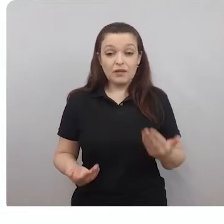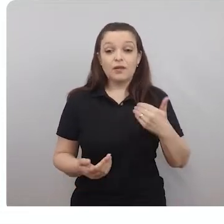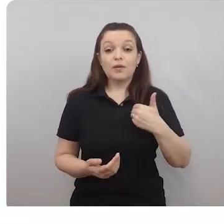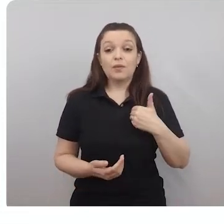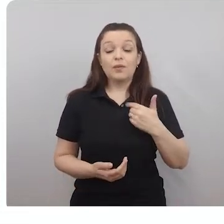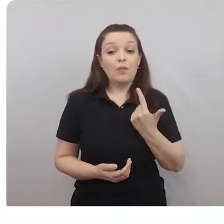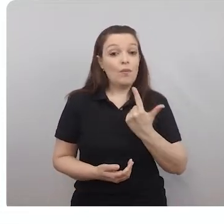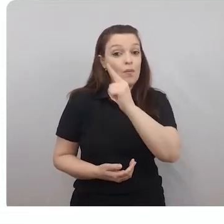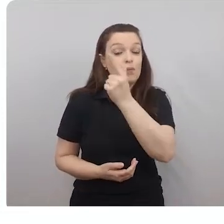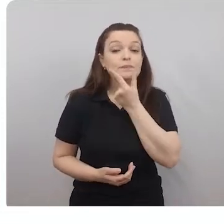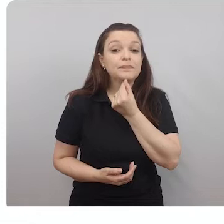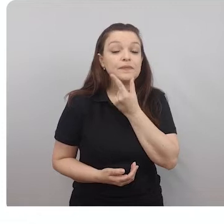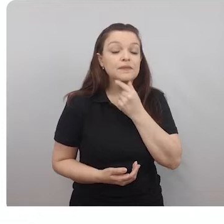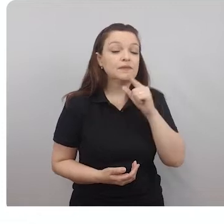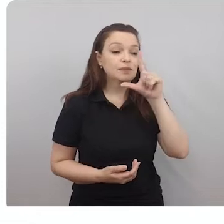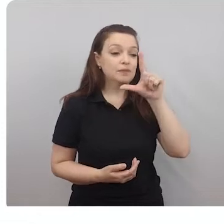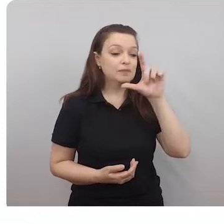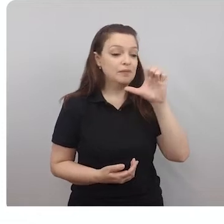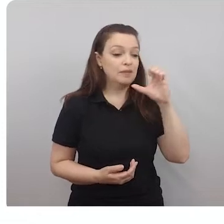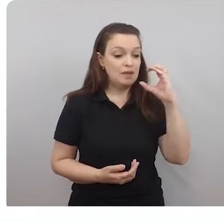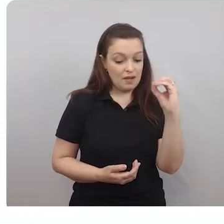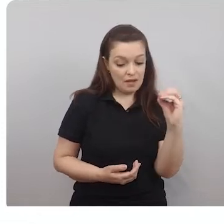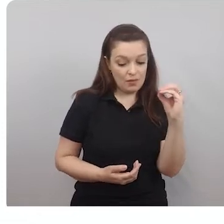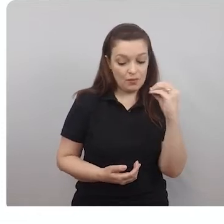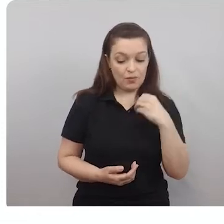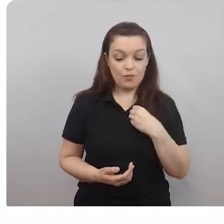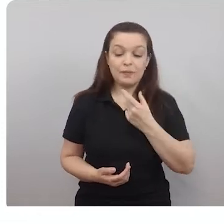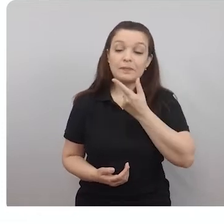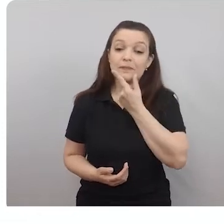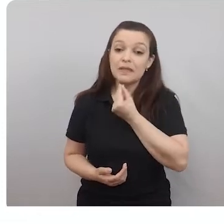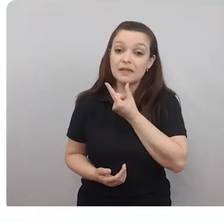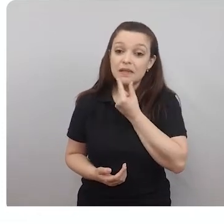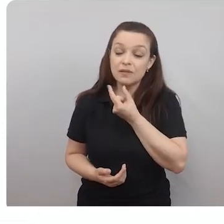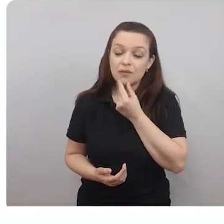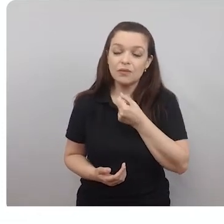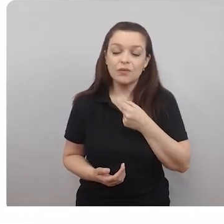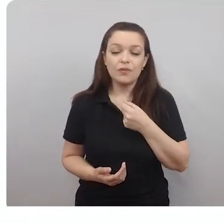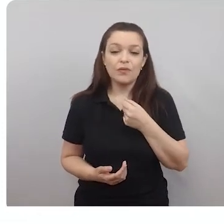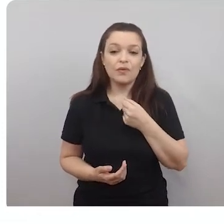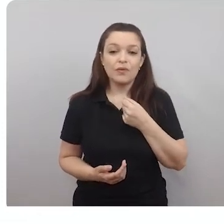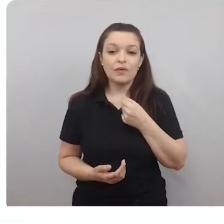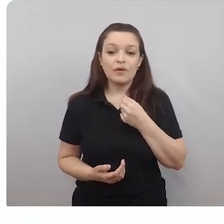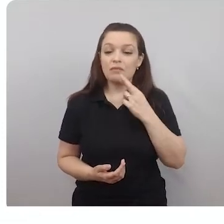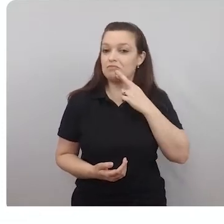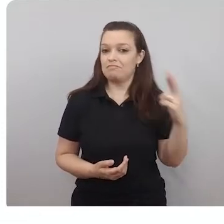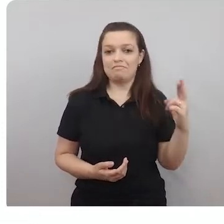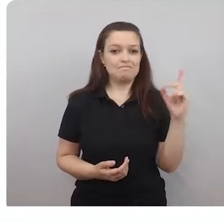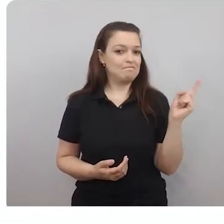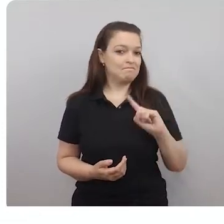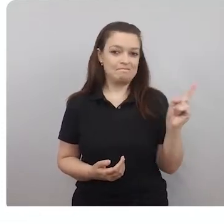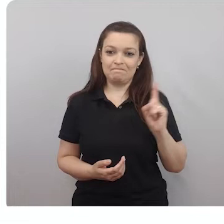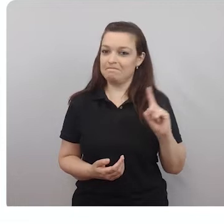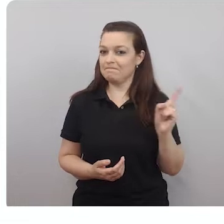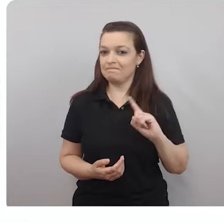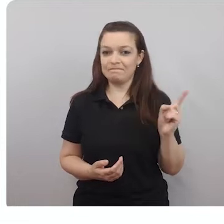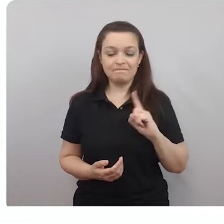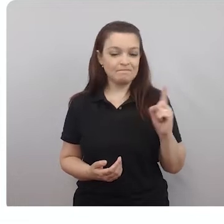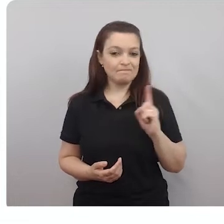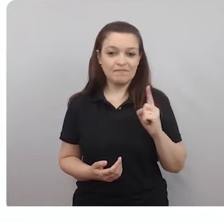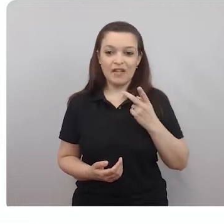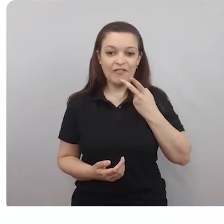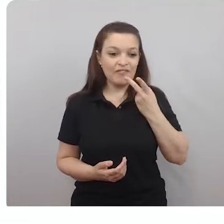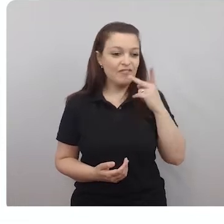virtual que está ali com ela, vamos ver quem é? É o Léo. O Léo, ele não vai